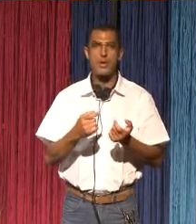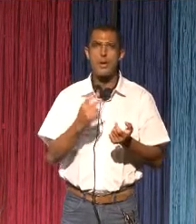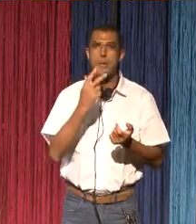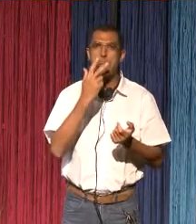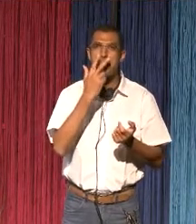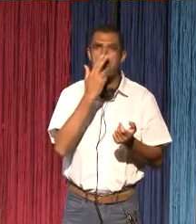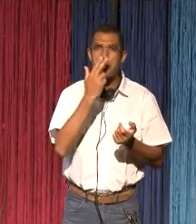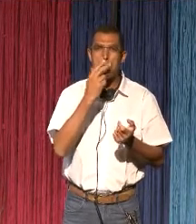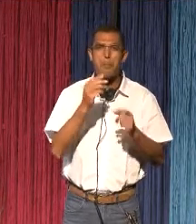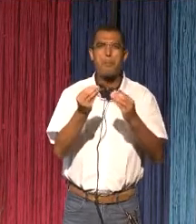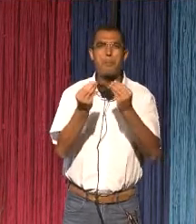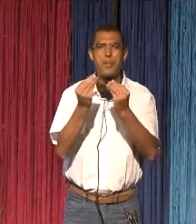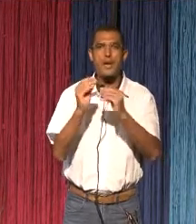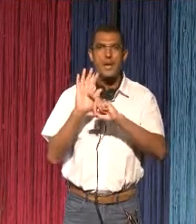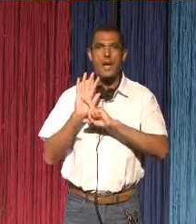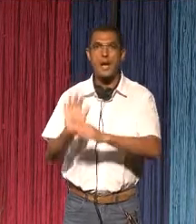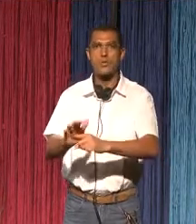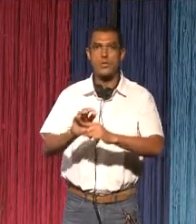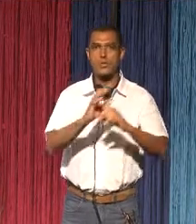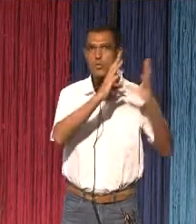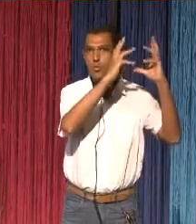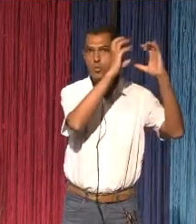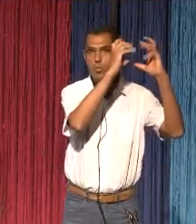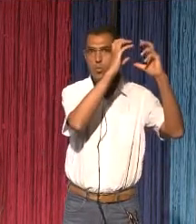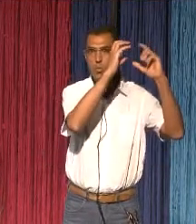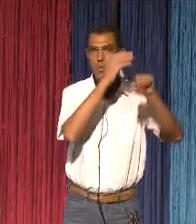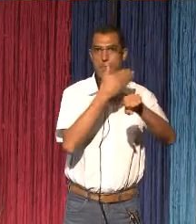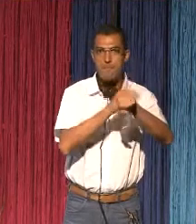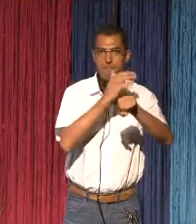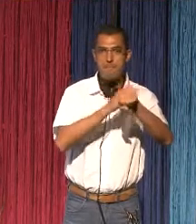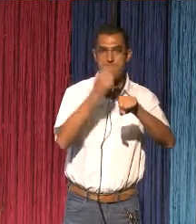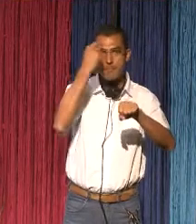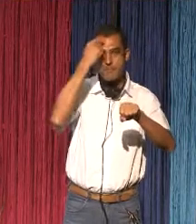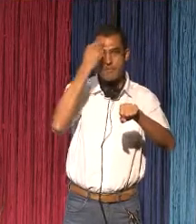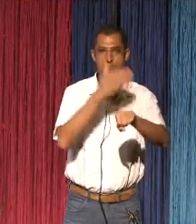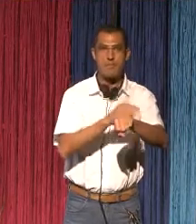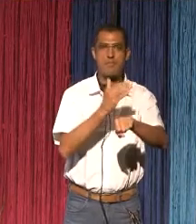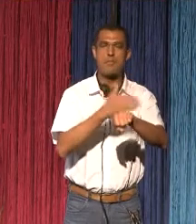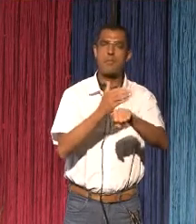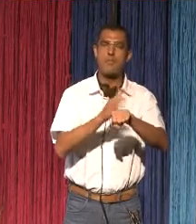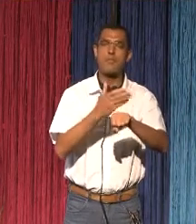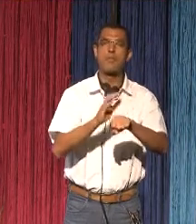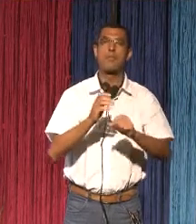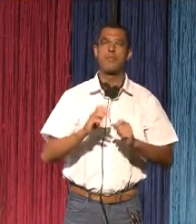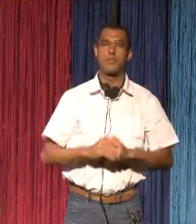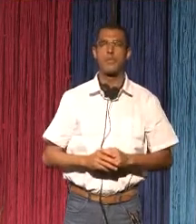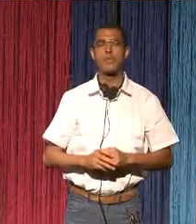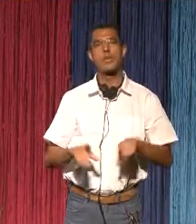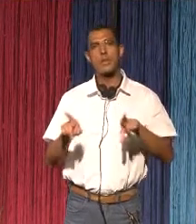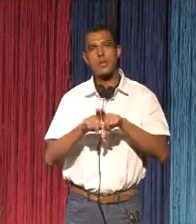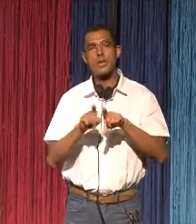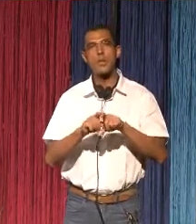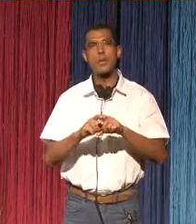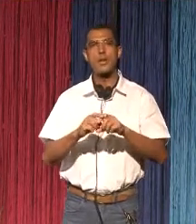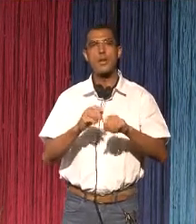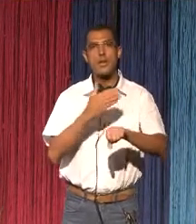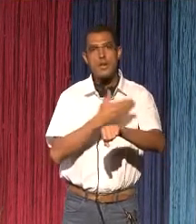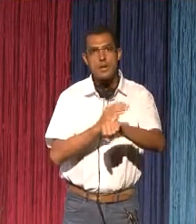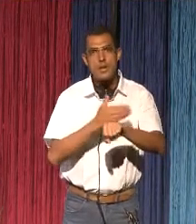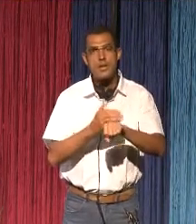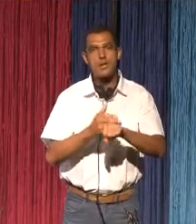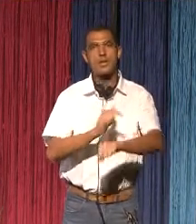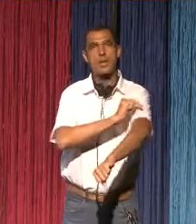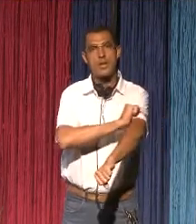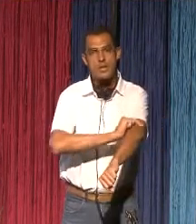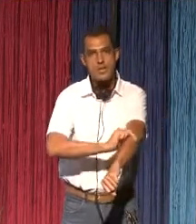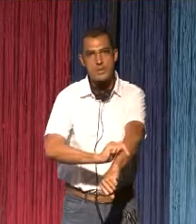jogos matemáticos, graças aos quais nós podemos exercitar a mente, né? Exercitar a disciplina, o planejamento, a